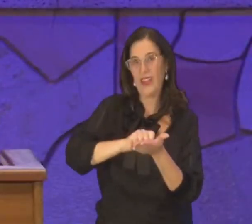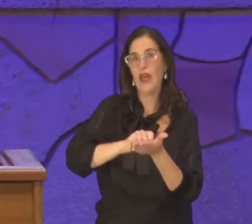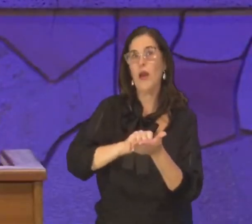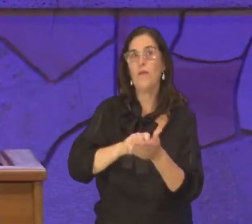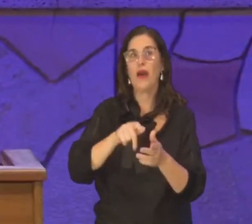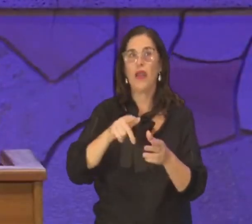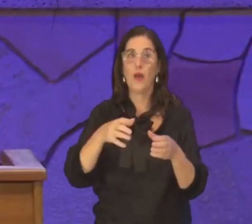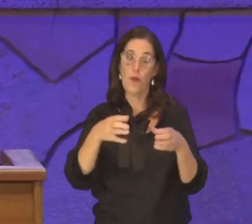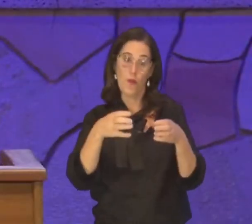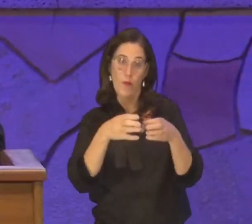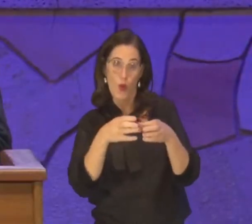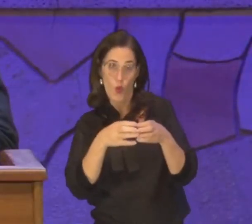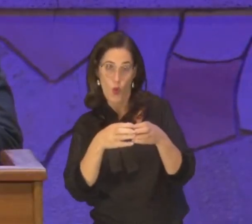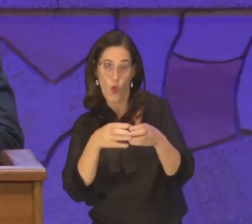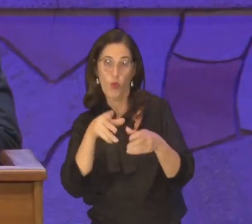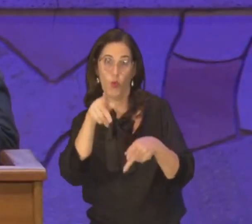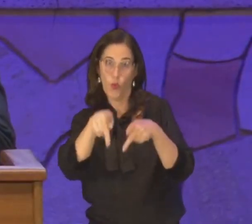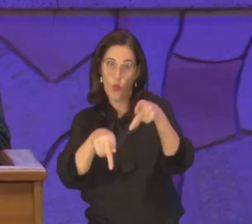povo, àquela gente.